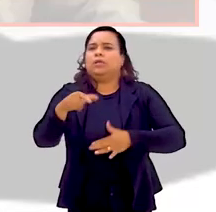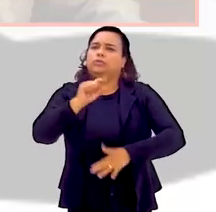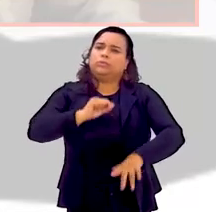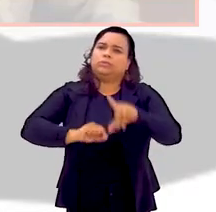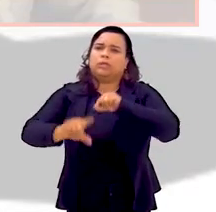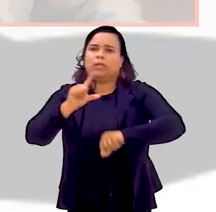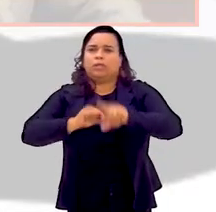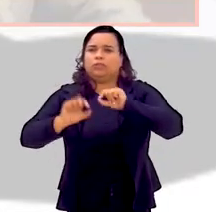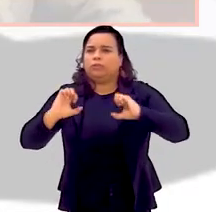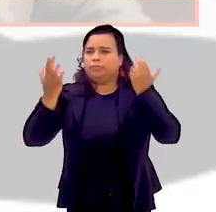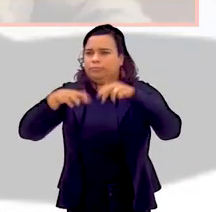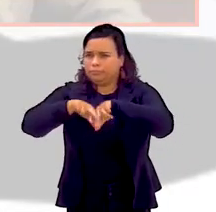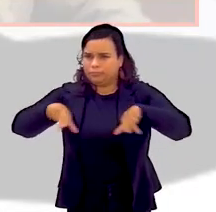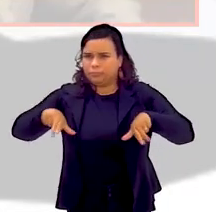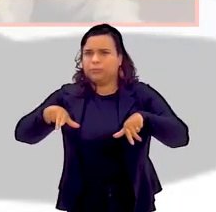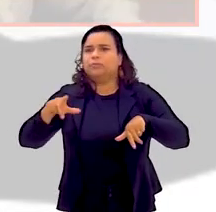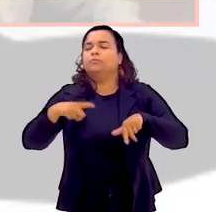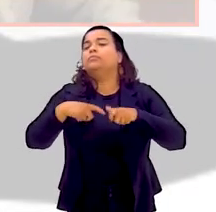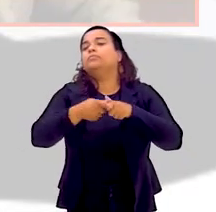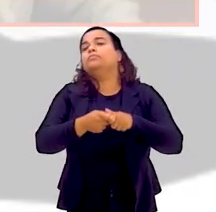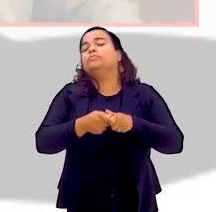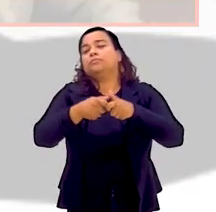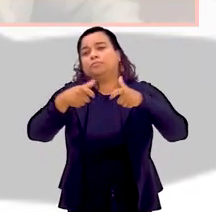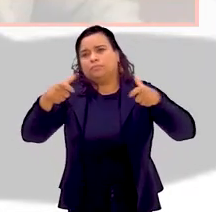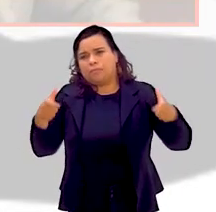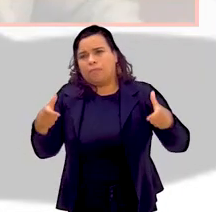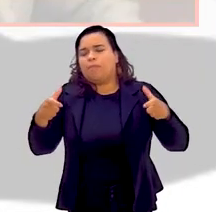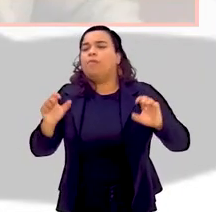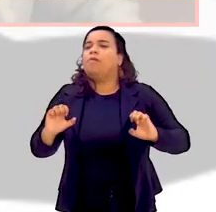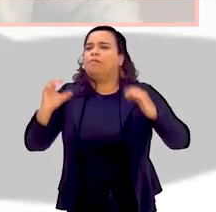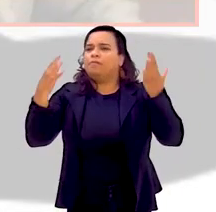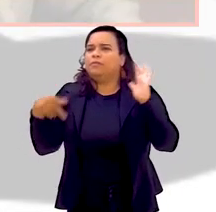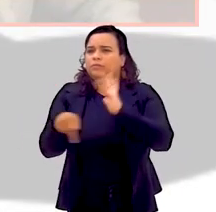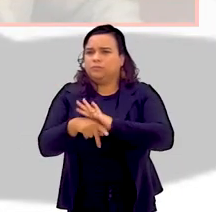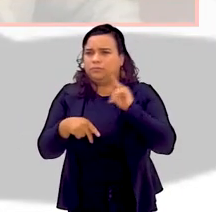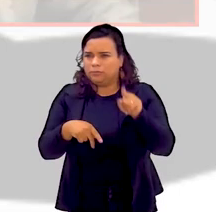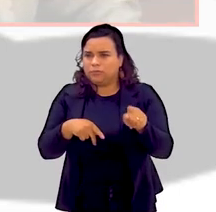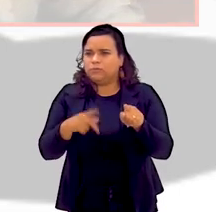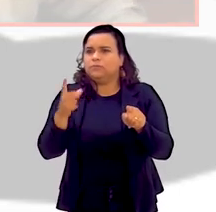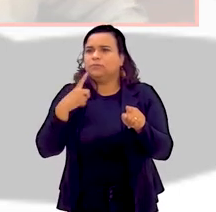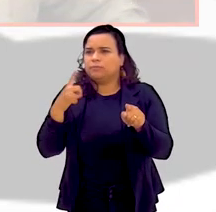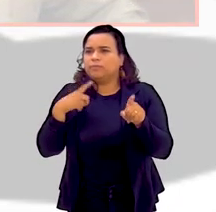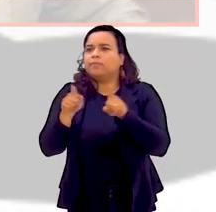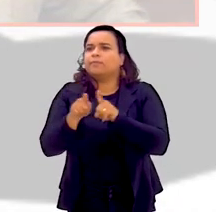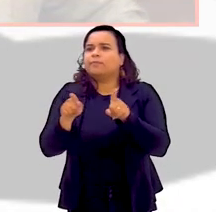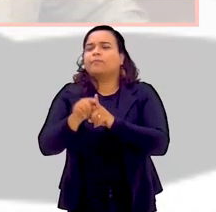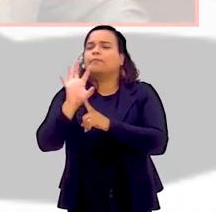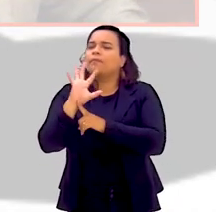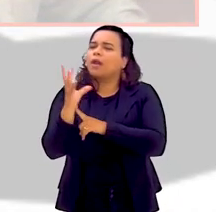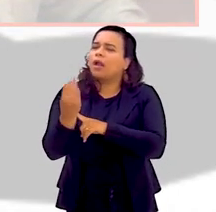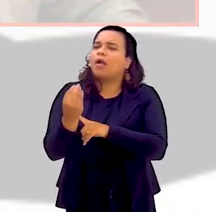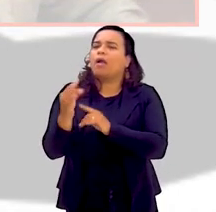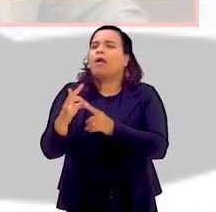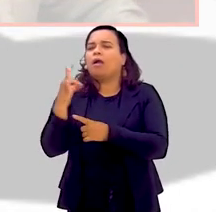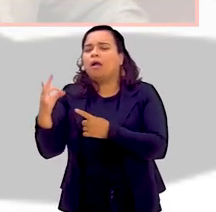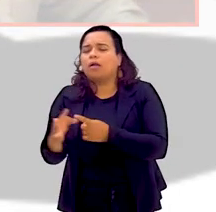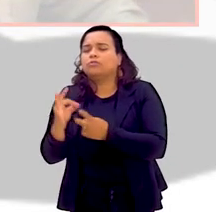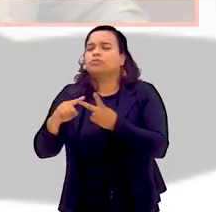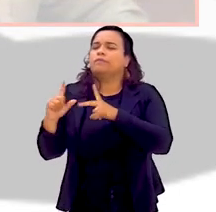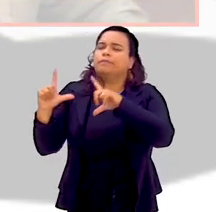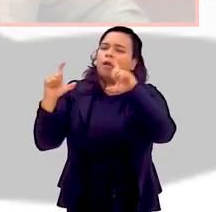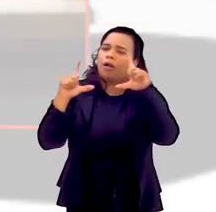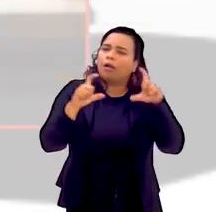processo seletivo. Grande parte de eventos que estão ali, sendo oriundos também na área de artesanato,